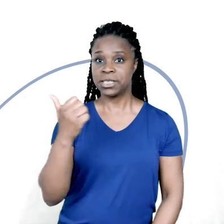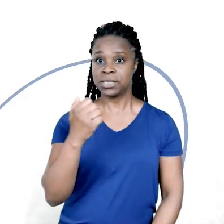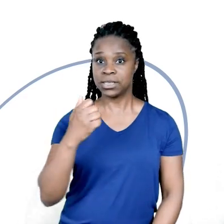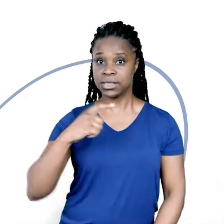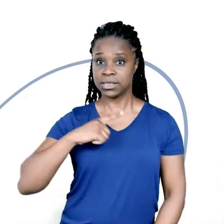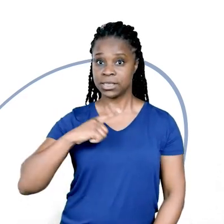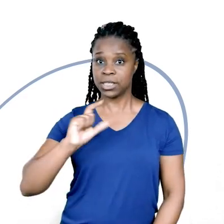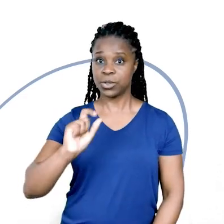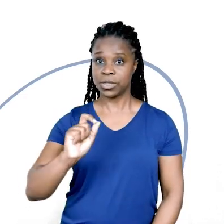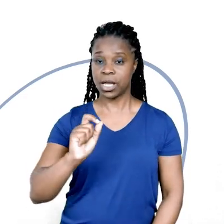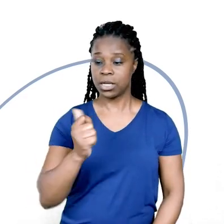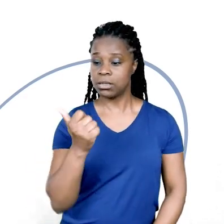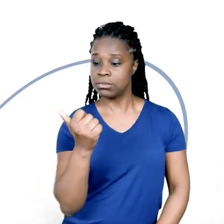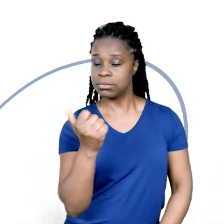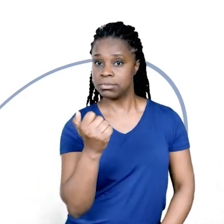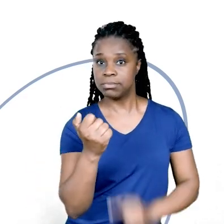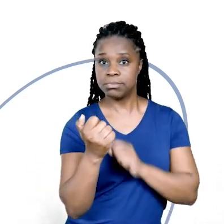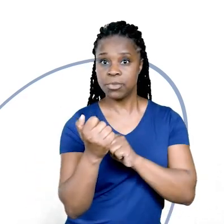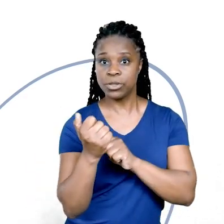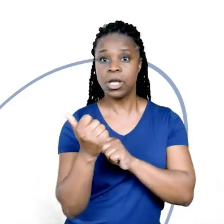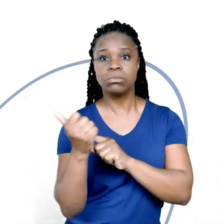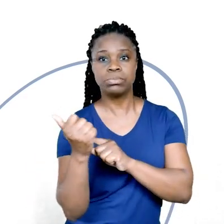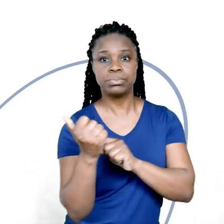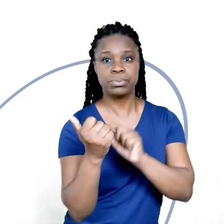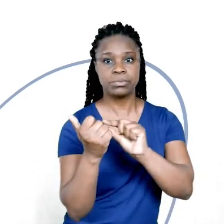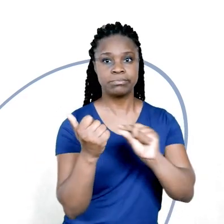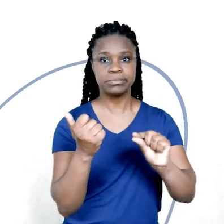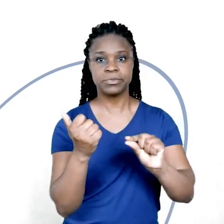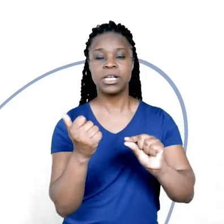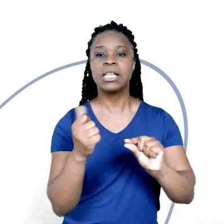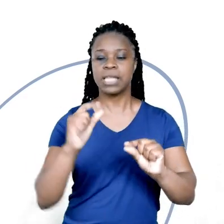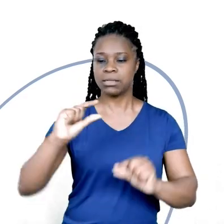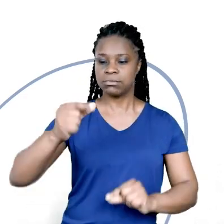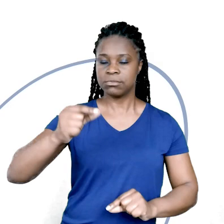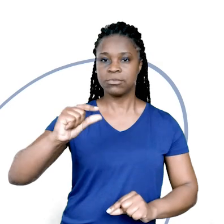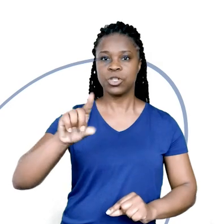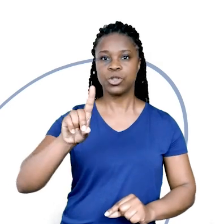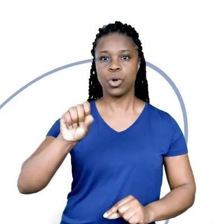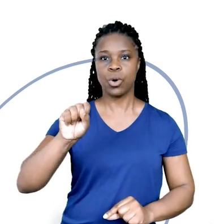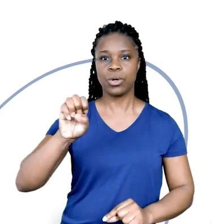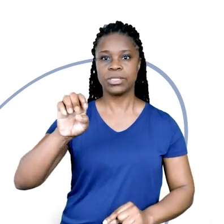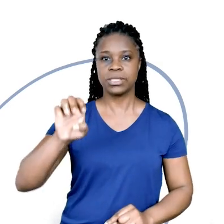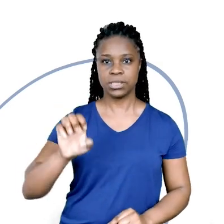composta pelo botão injetor, seletor de dose,